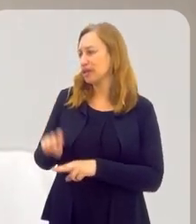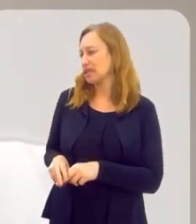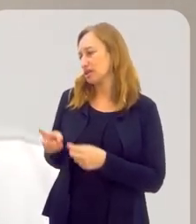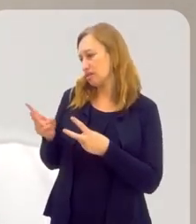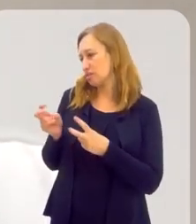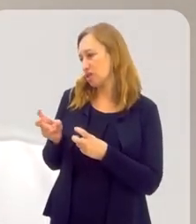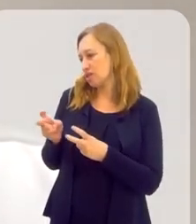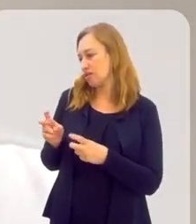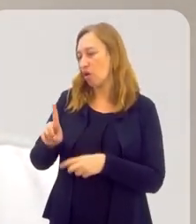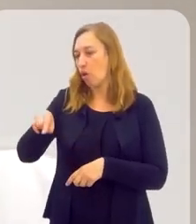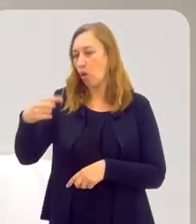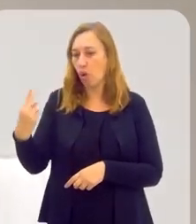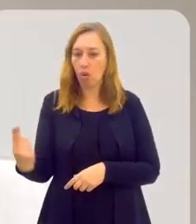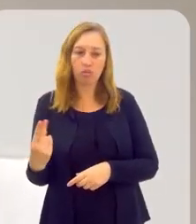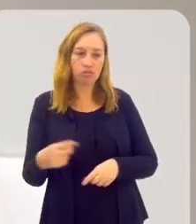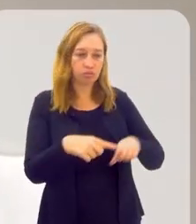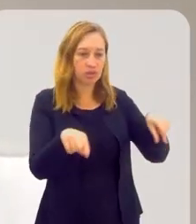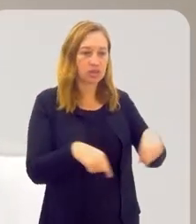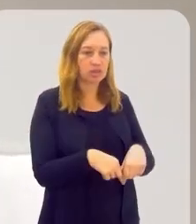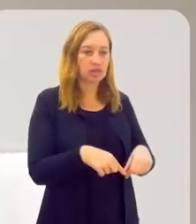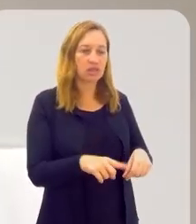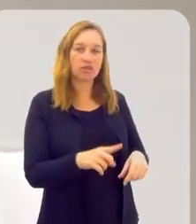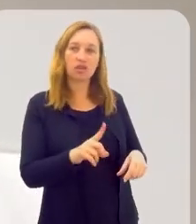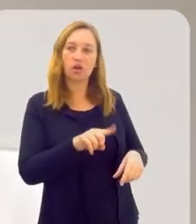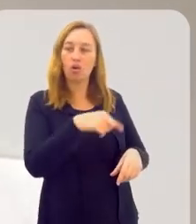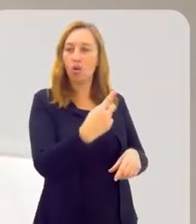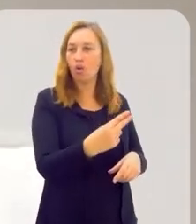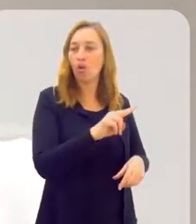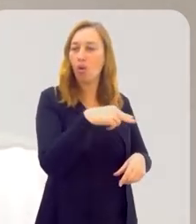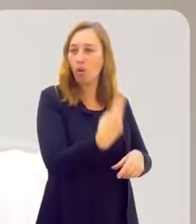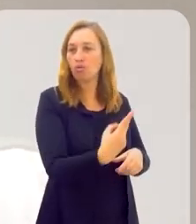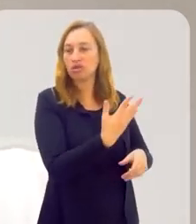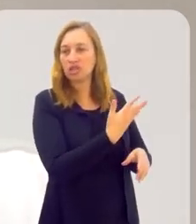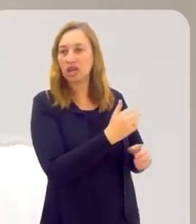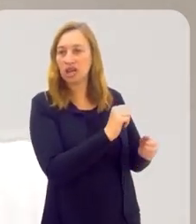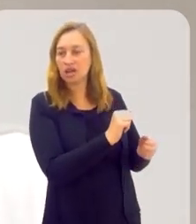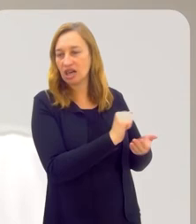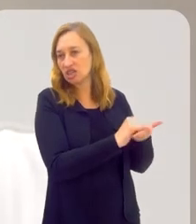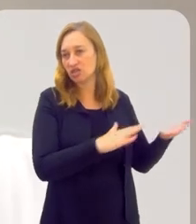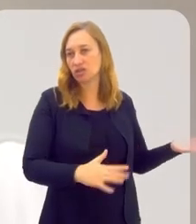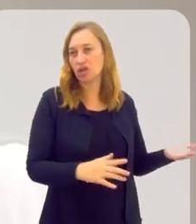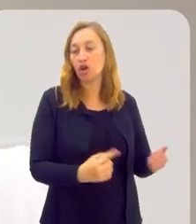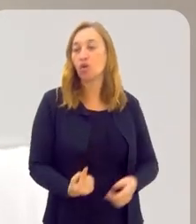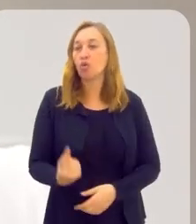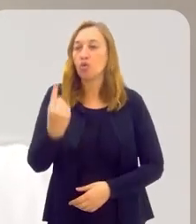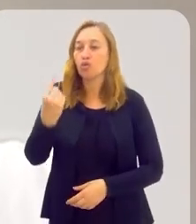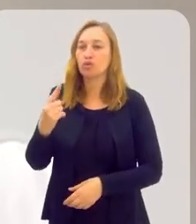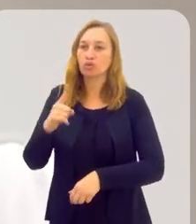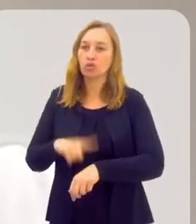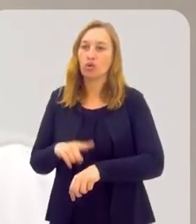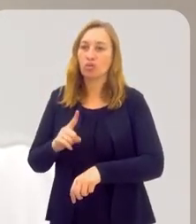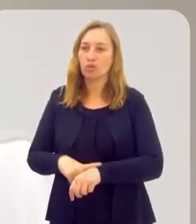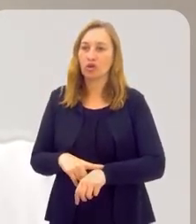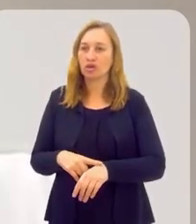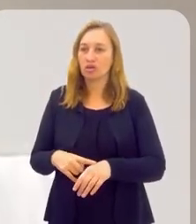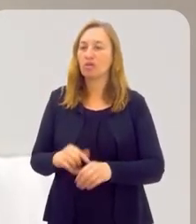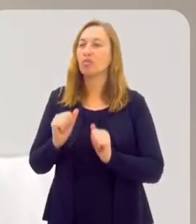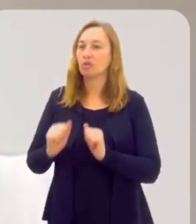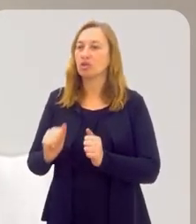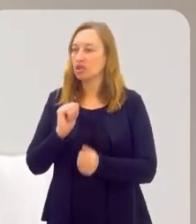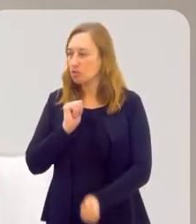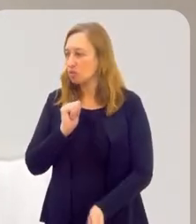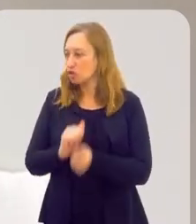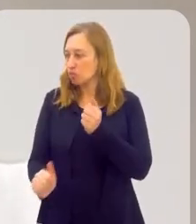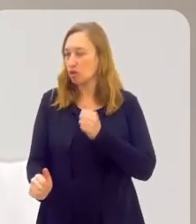observar ou vão para uma sala fazer um trabalho qualquer. E estão a tirar àquela criança o único momento que ela tem durante a semana para poder fazer